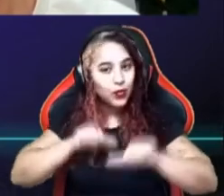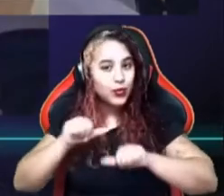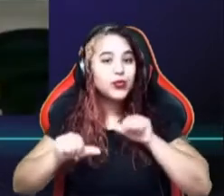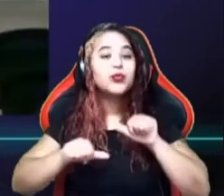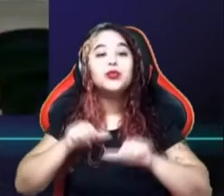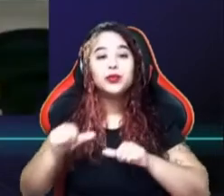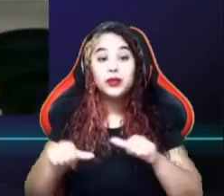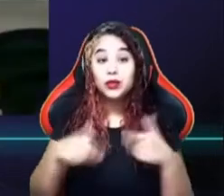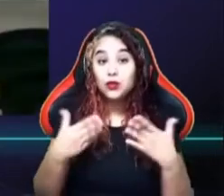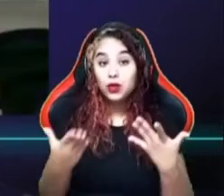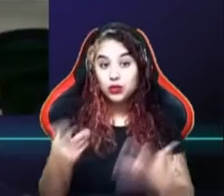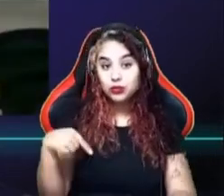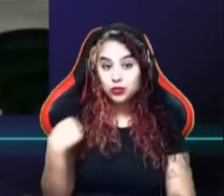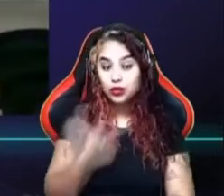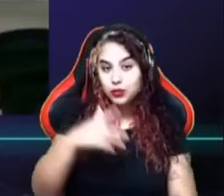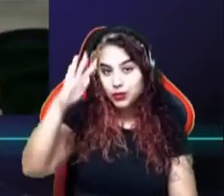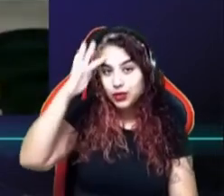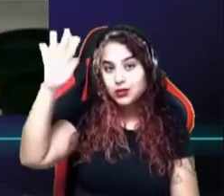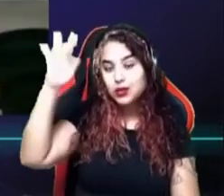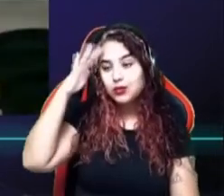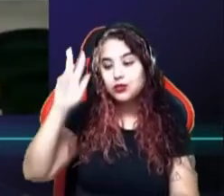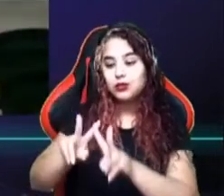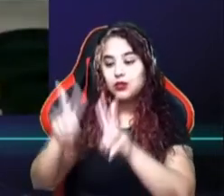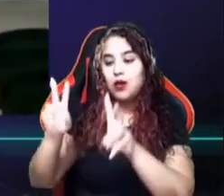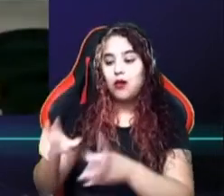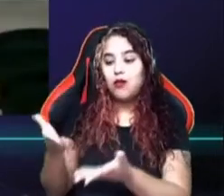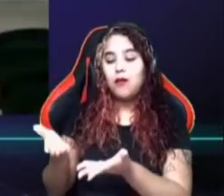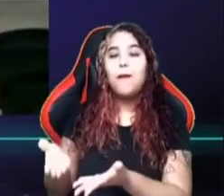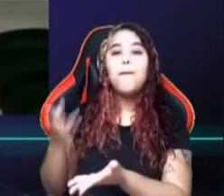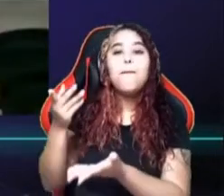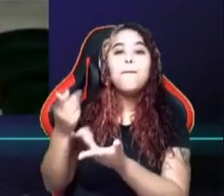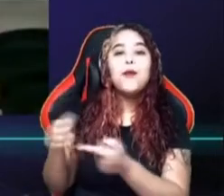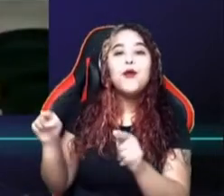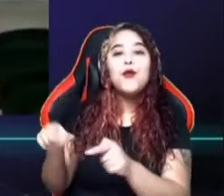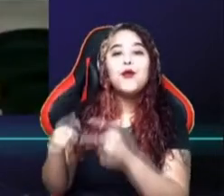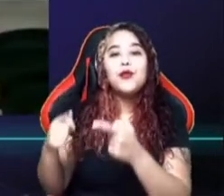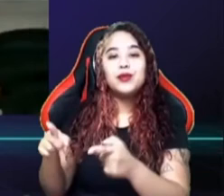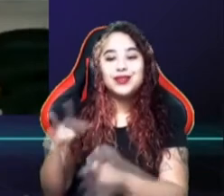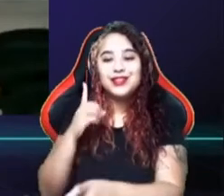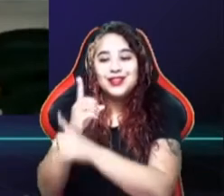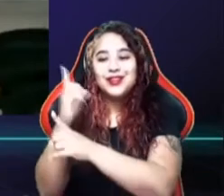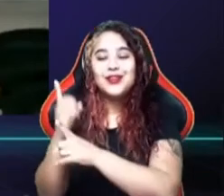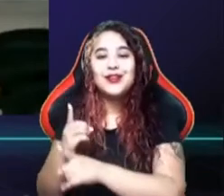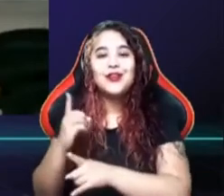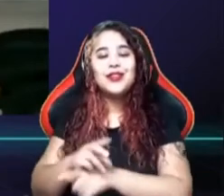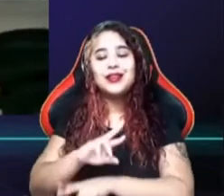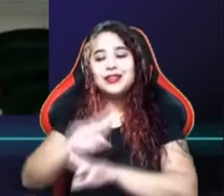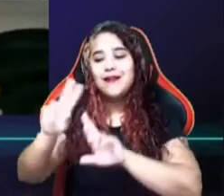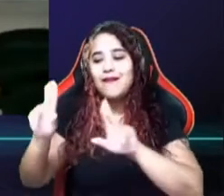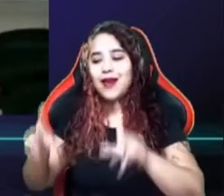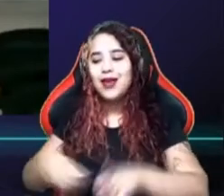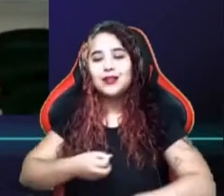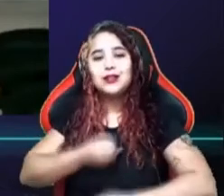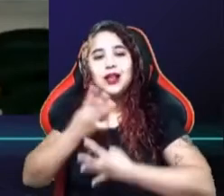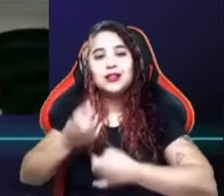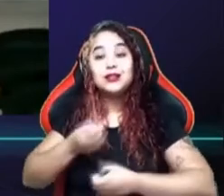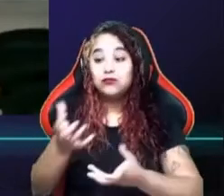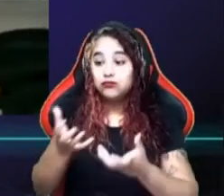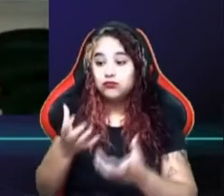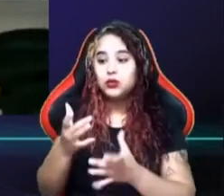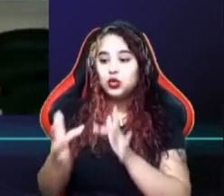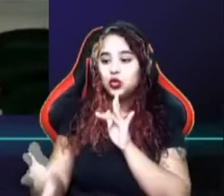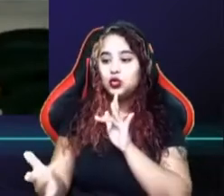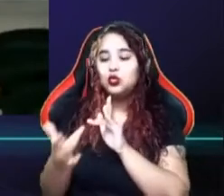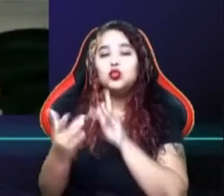e quando a gente pensa também na parte de música, hoje a gente vê vários artistas também querendo se conectar ao mundo dos games